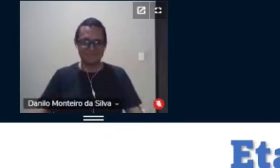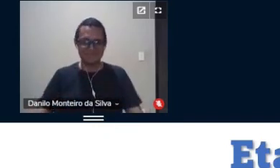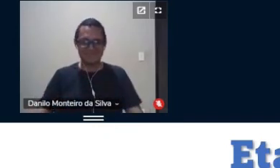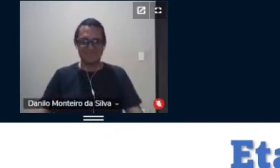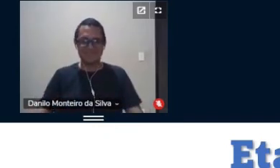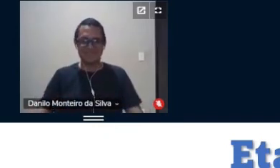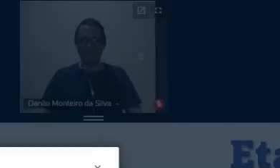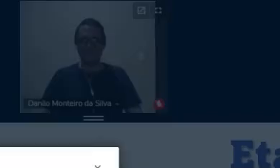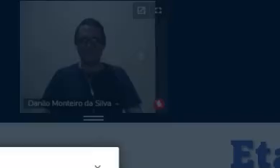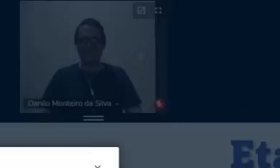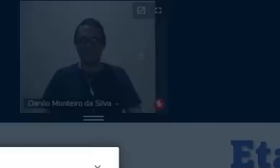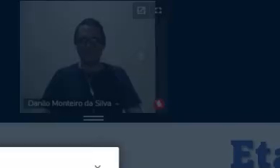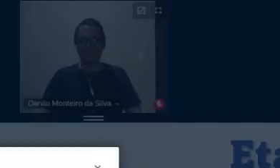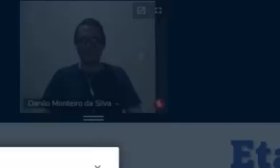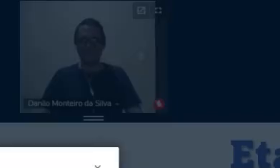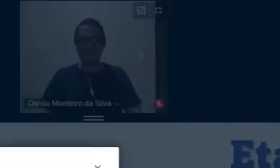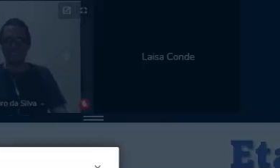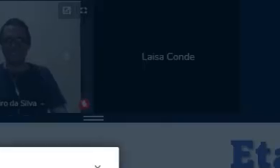Voltei já.